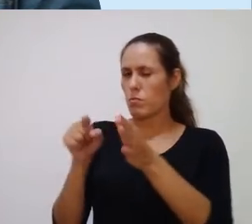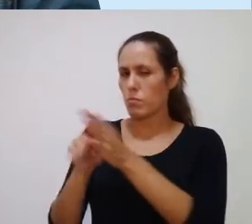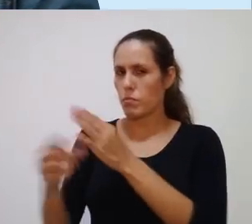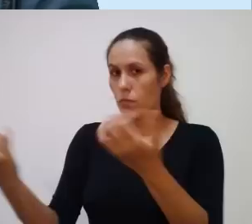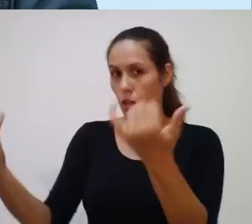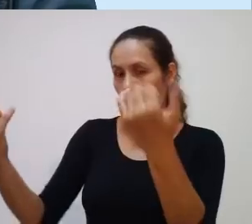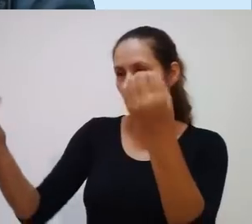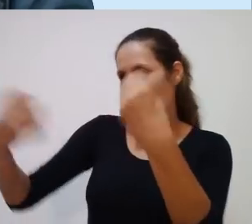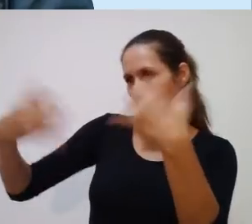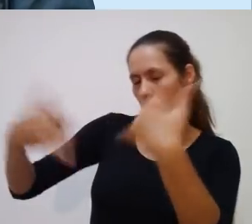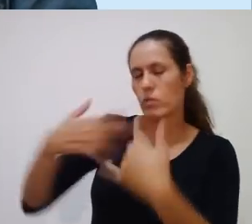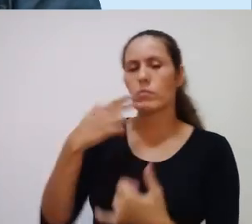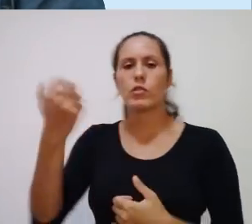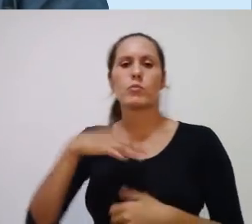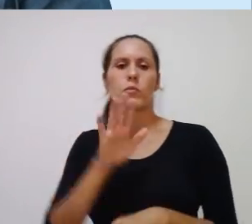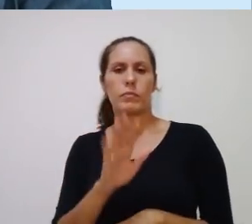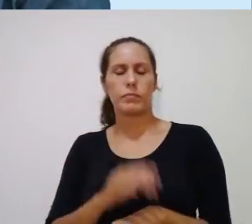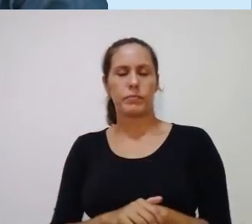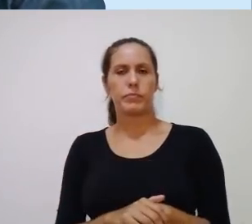mais ou menos assim: